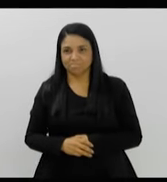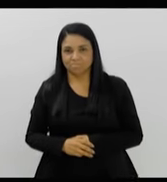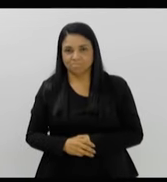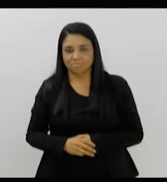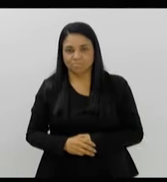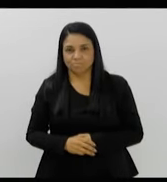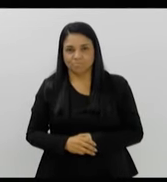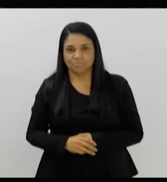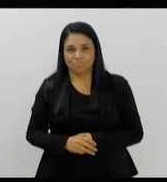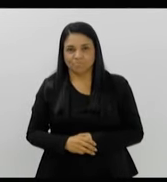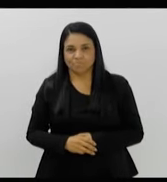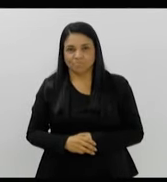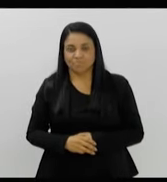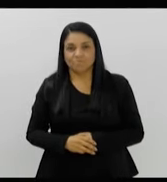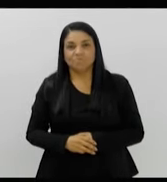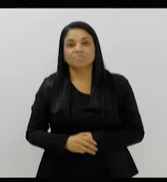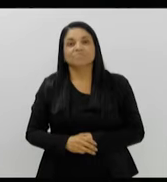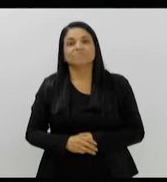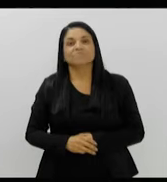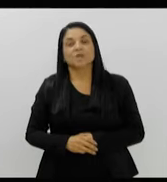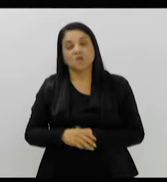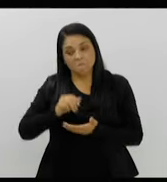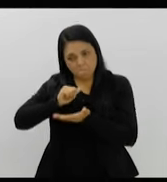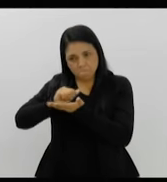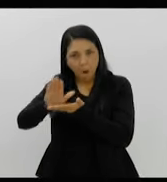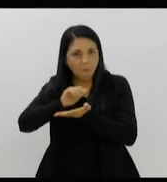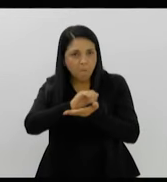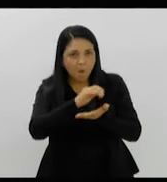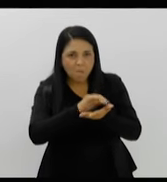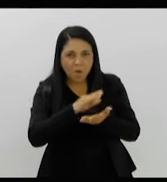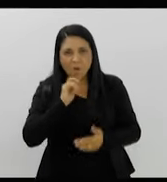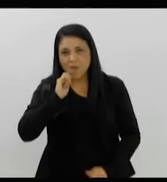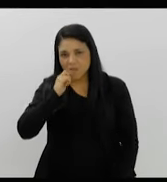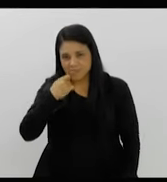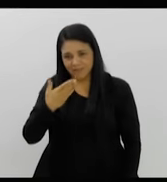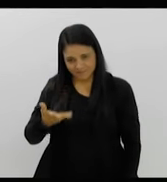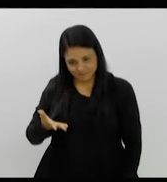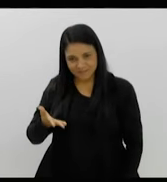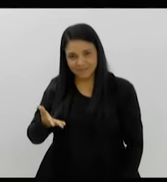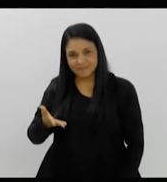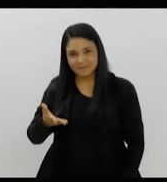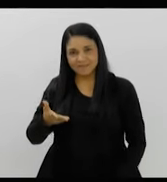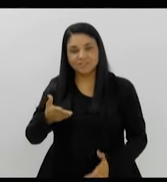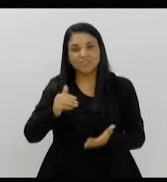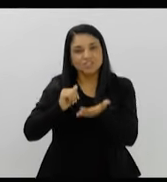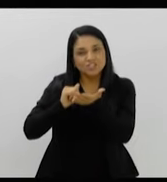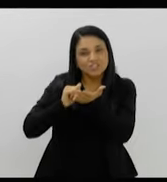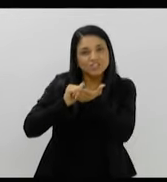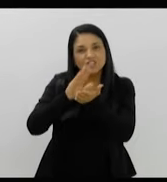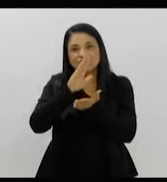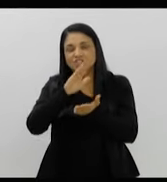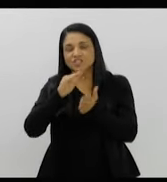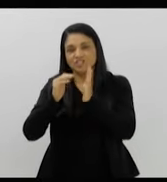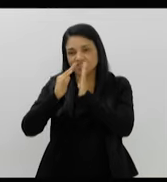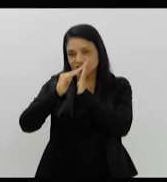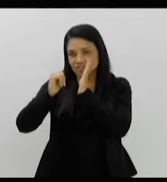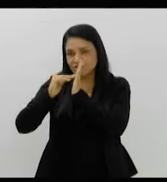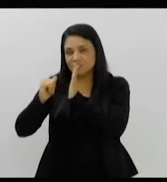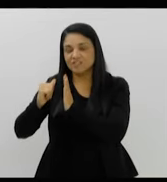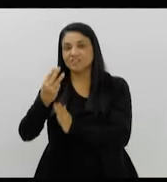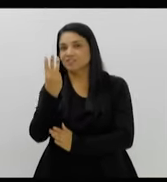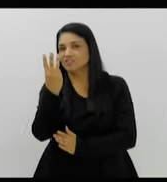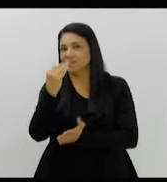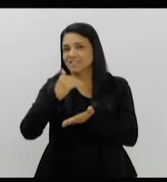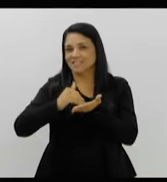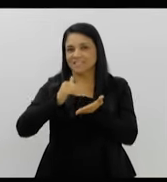paz Coloque os para fora Eduardo retire o PT das três secretarias